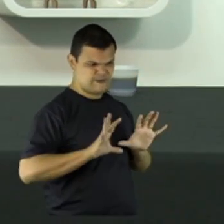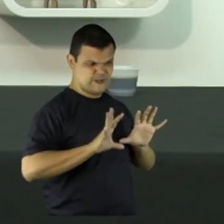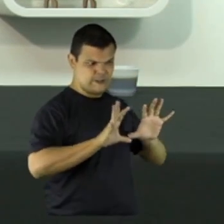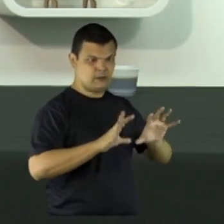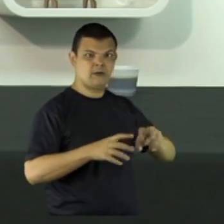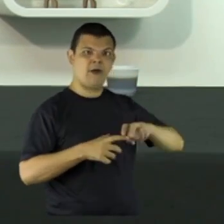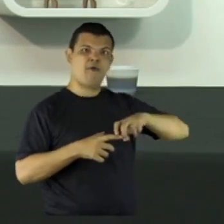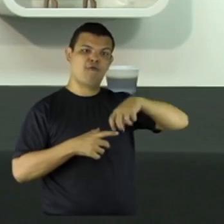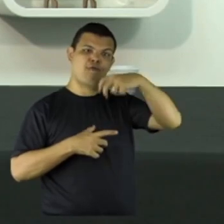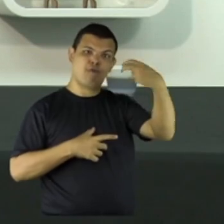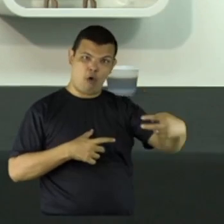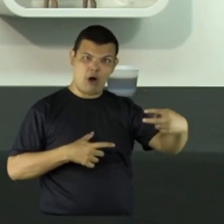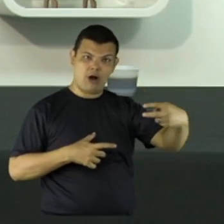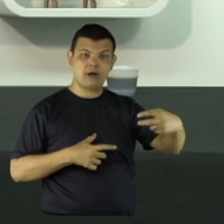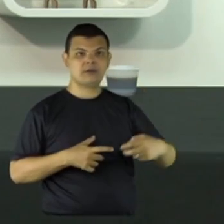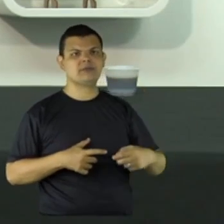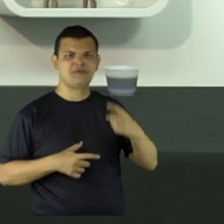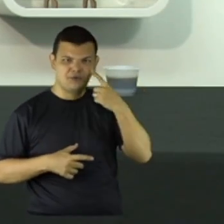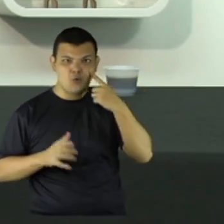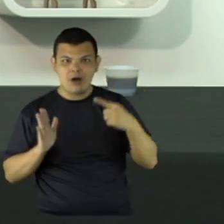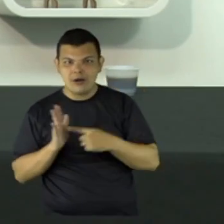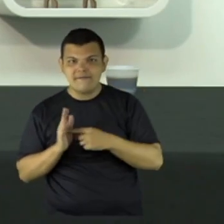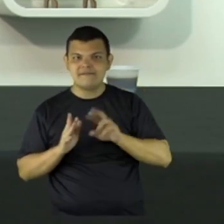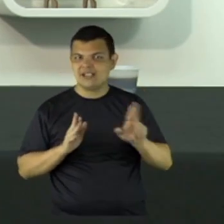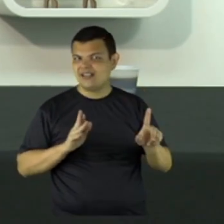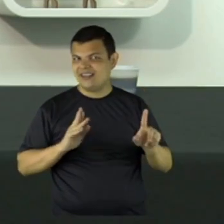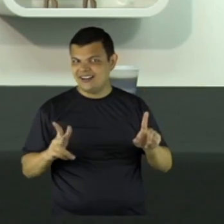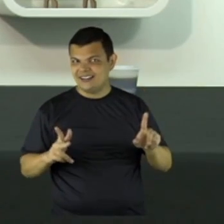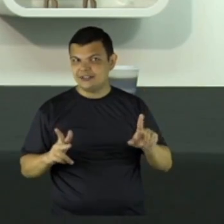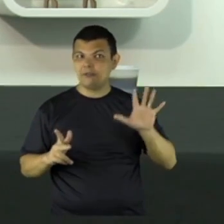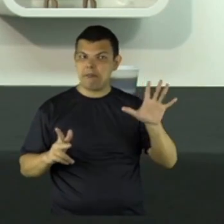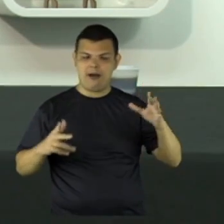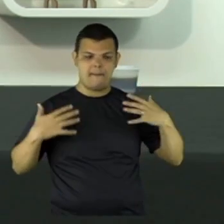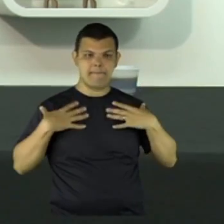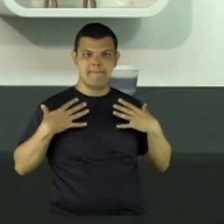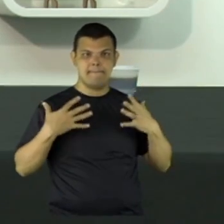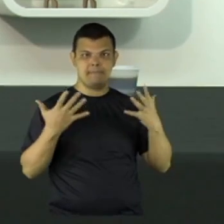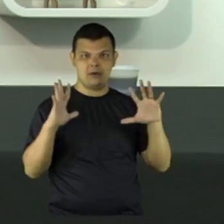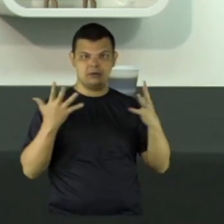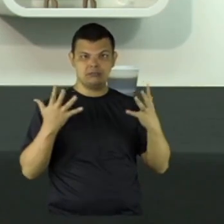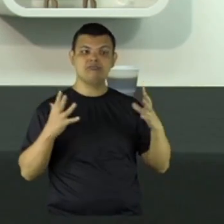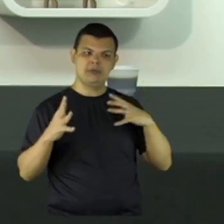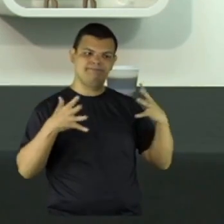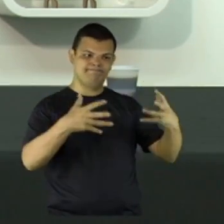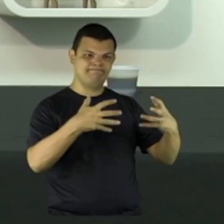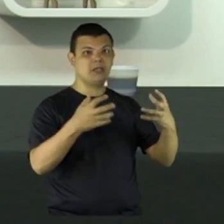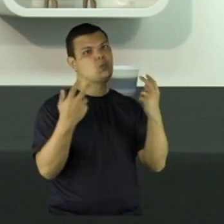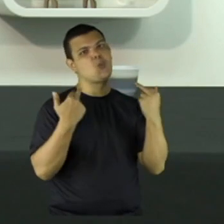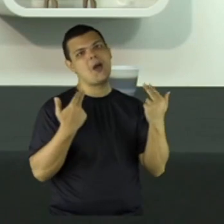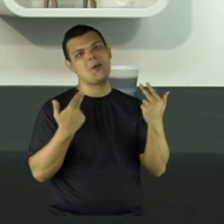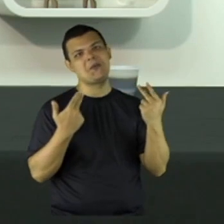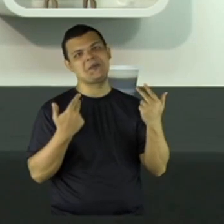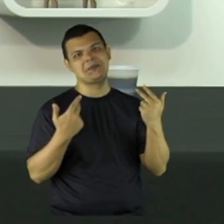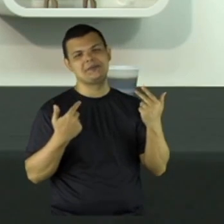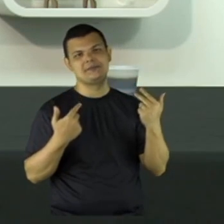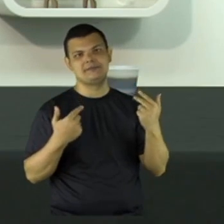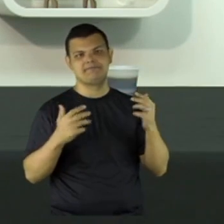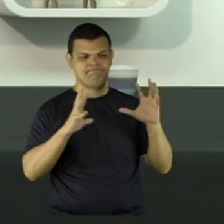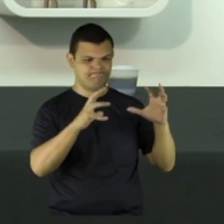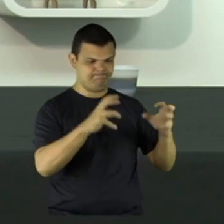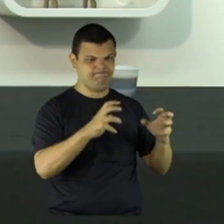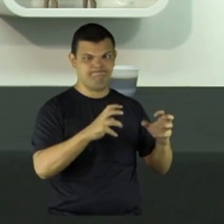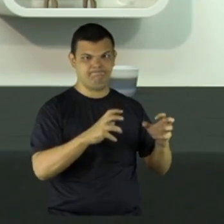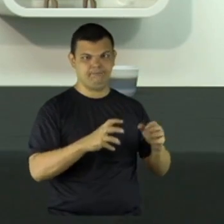do sumô. Então olha como os objetivos são diferentes, mas a ação motora é o agarre, é você segurar o